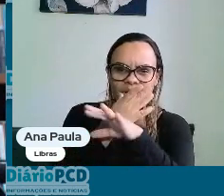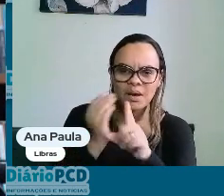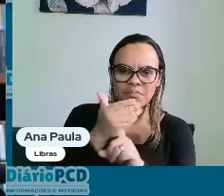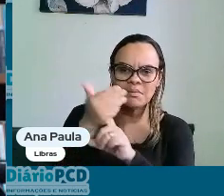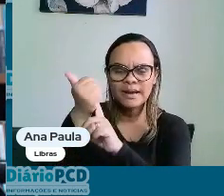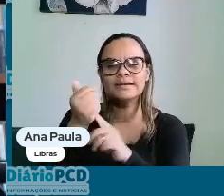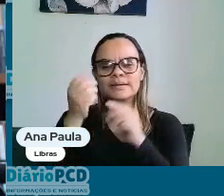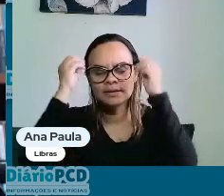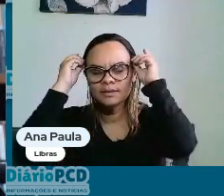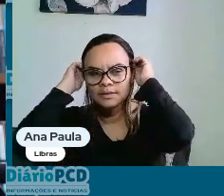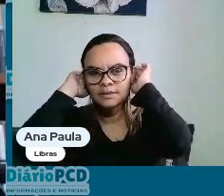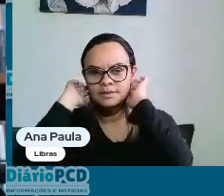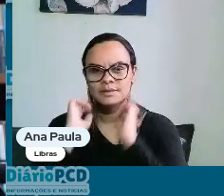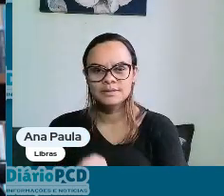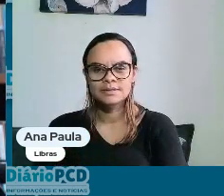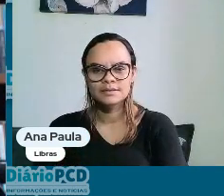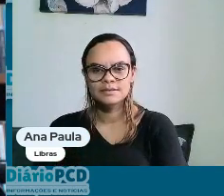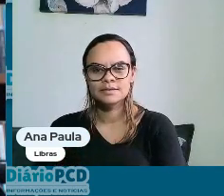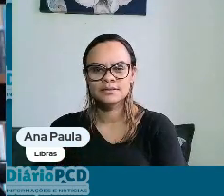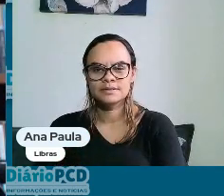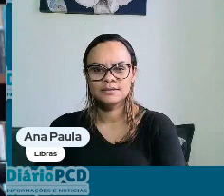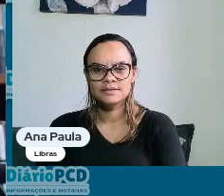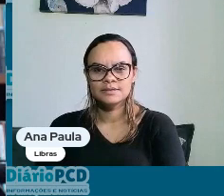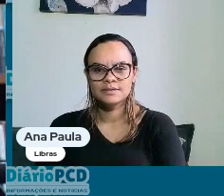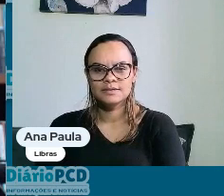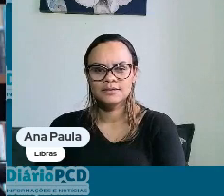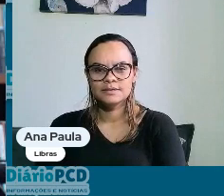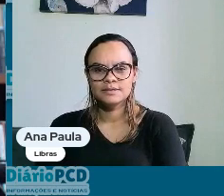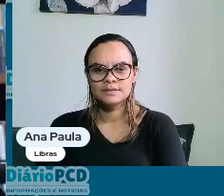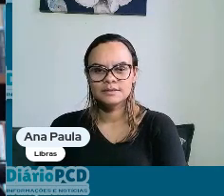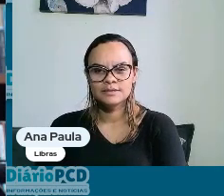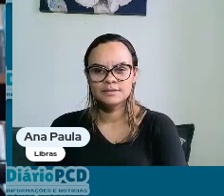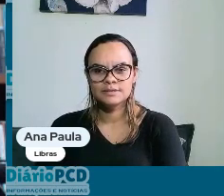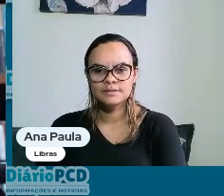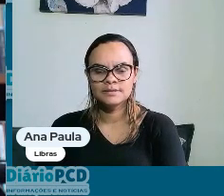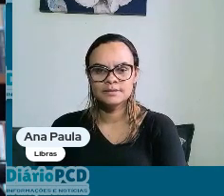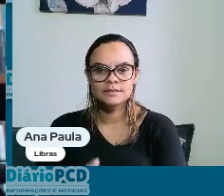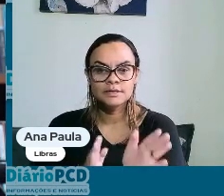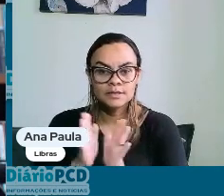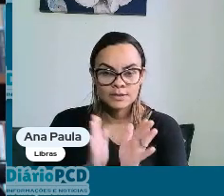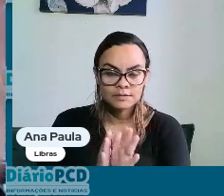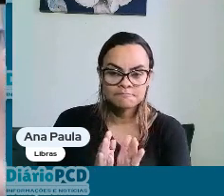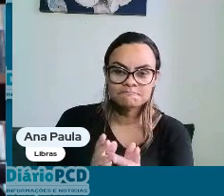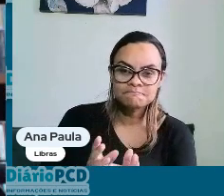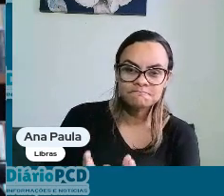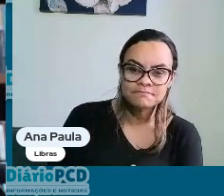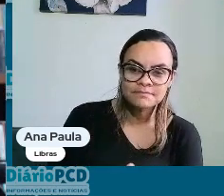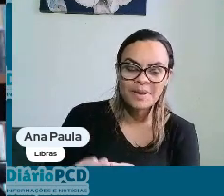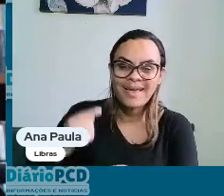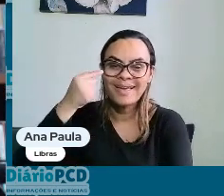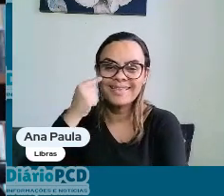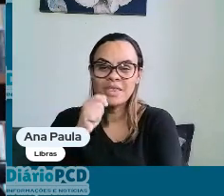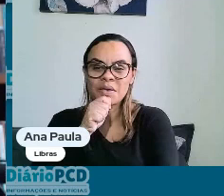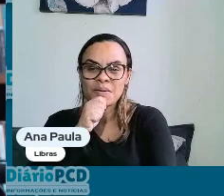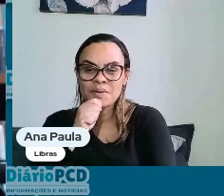etc., como se fez em relação à possibilidade, por exemplo, no passado ainda, quando